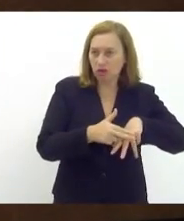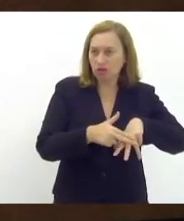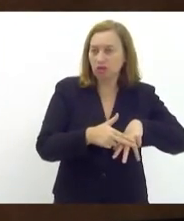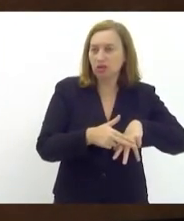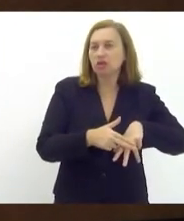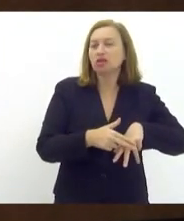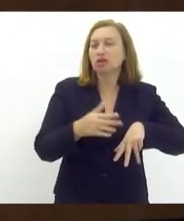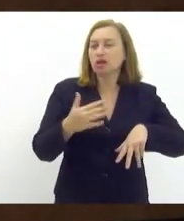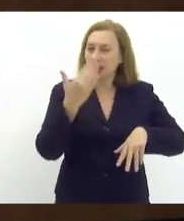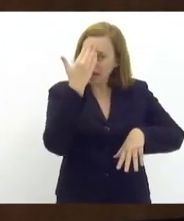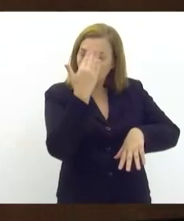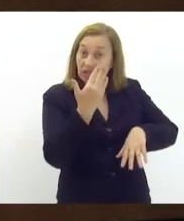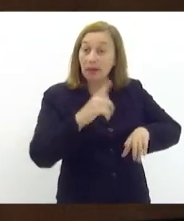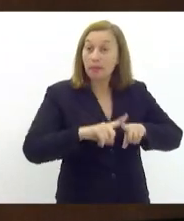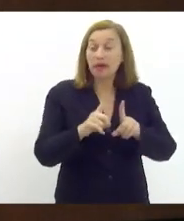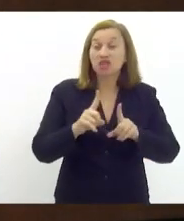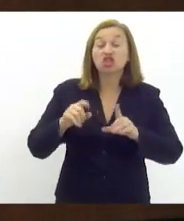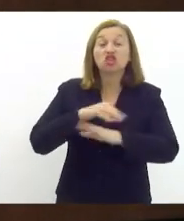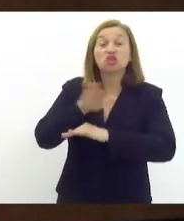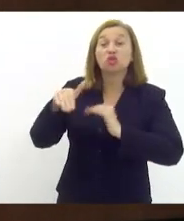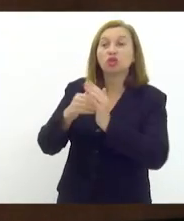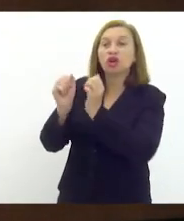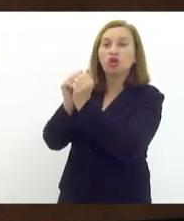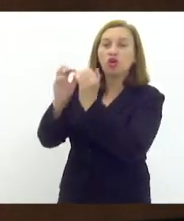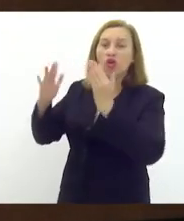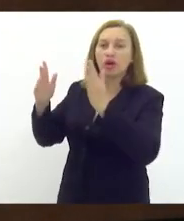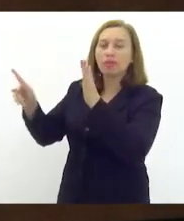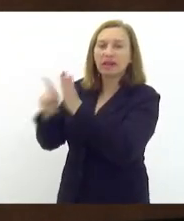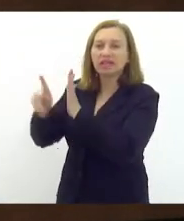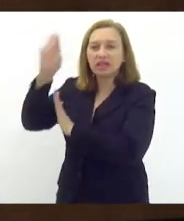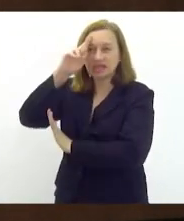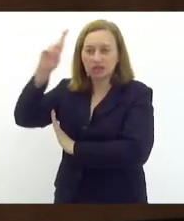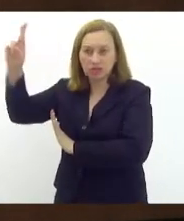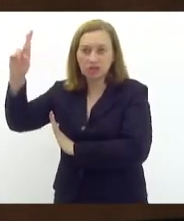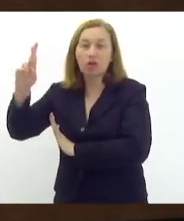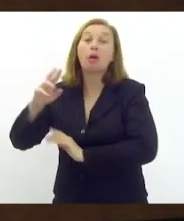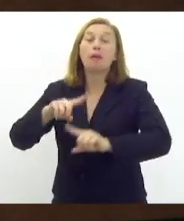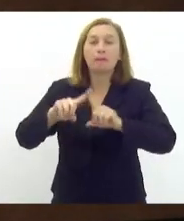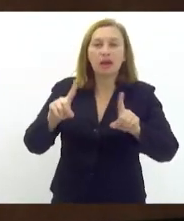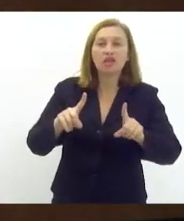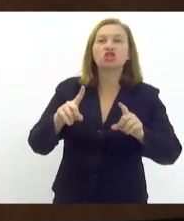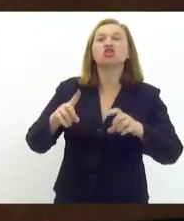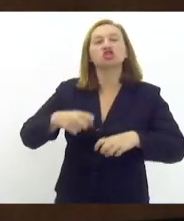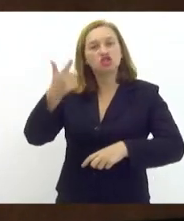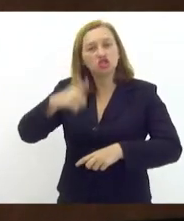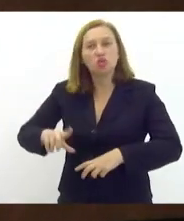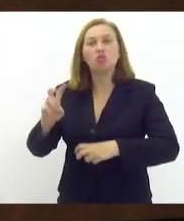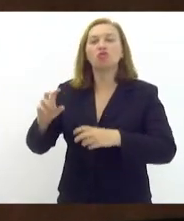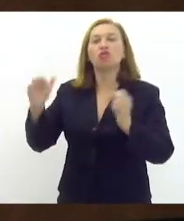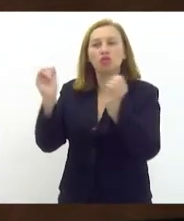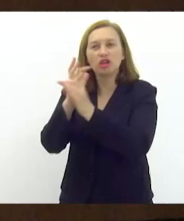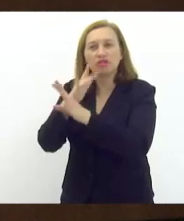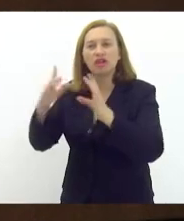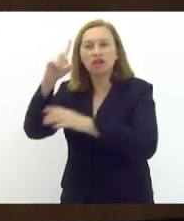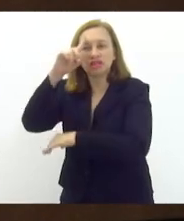Deus mas nós vamos também brevemente estar glorificando a Deus mais uma vez agradecendo pela vitória dos